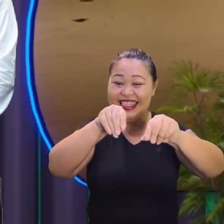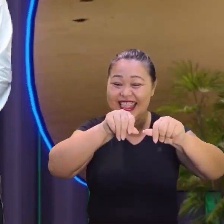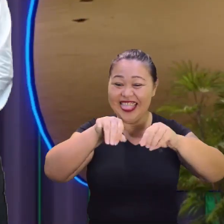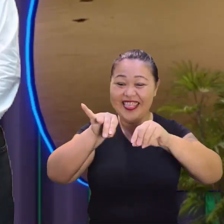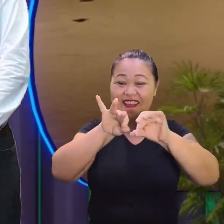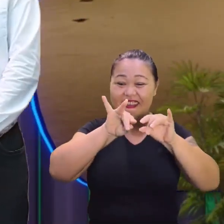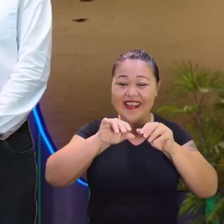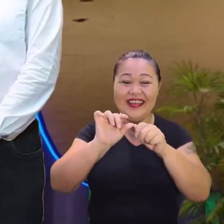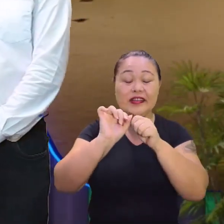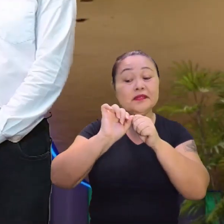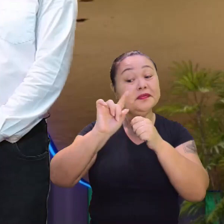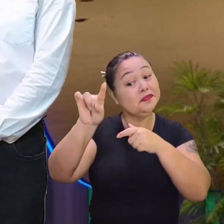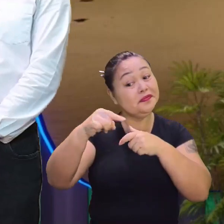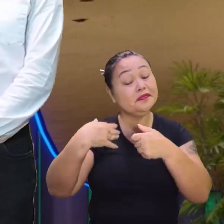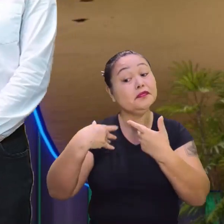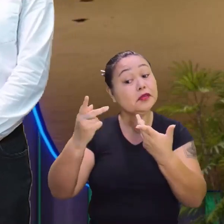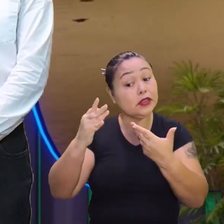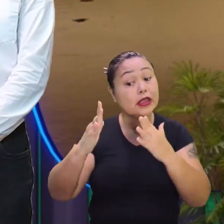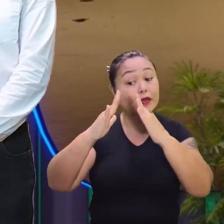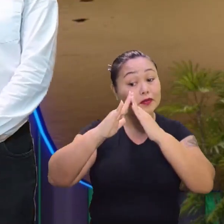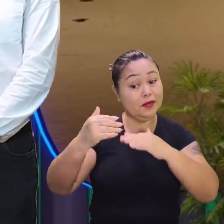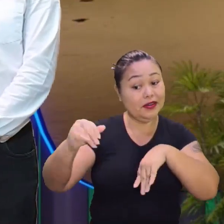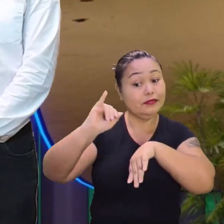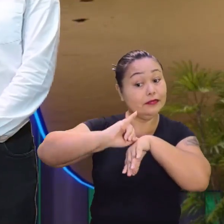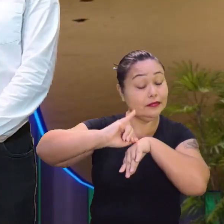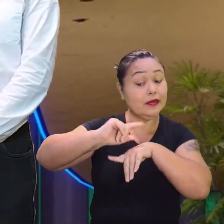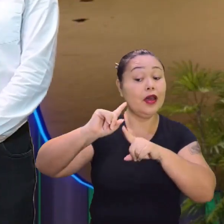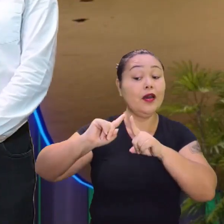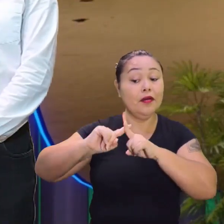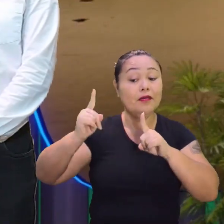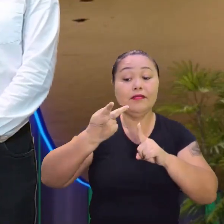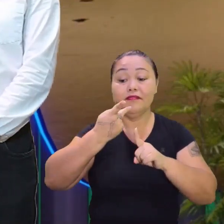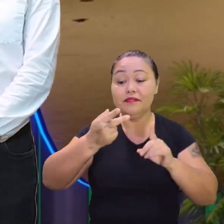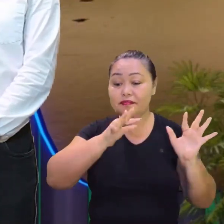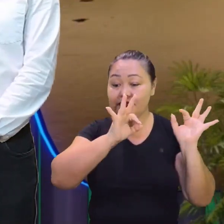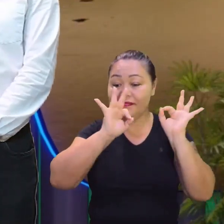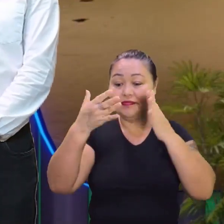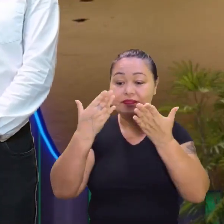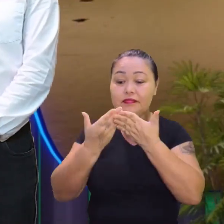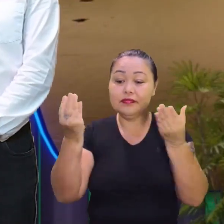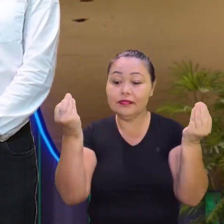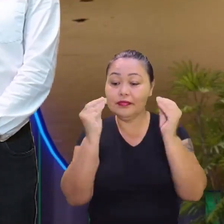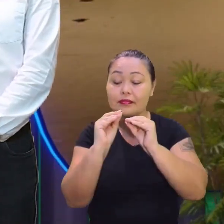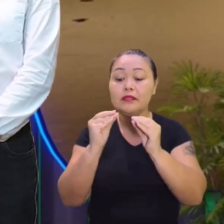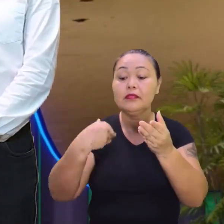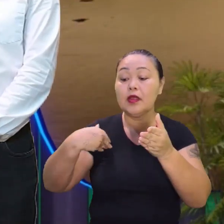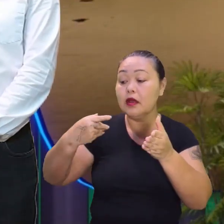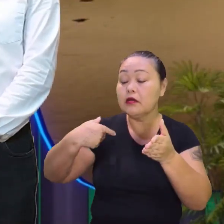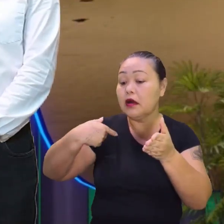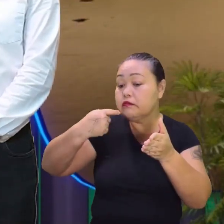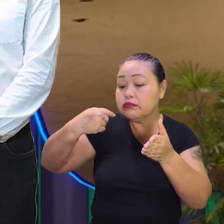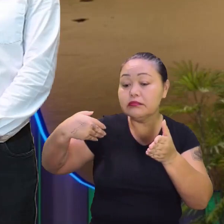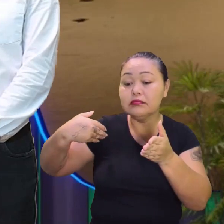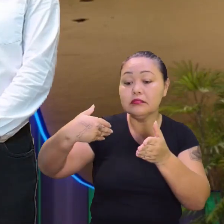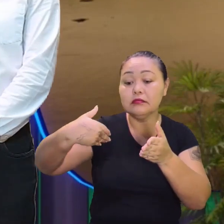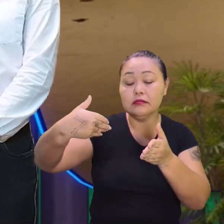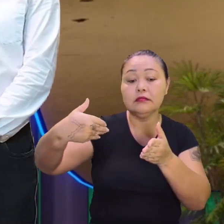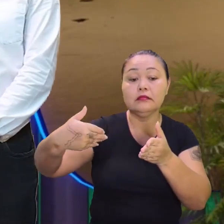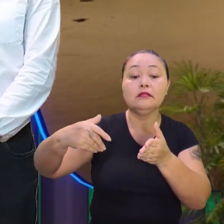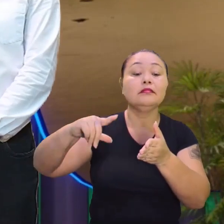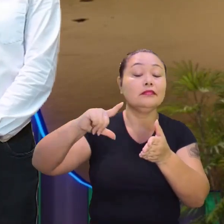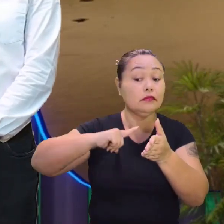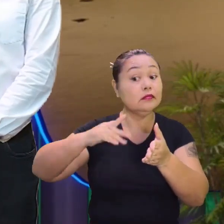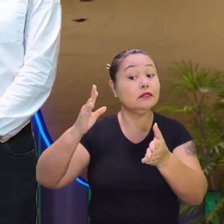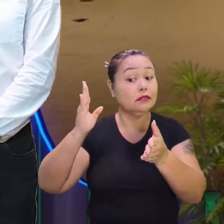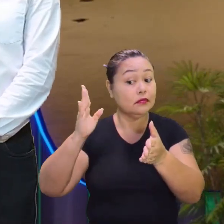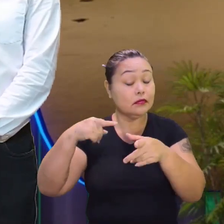galera? Você que não mora na capital, mas falamos durante a aula sobre a formação recente do Rio Madeira, né, professor Jorge?